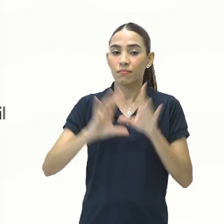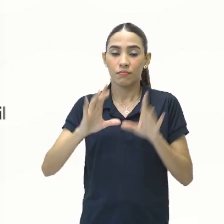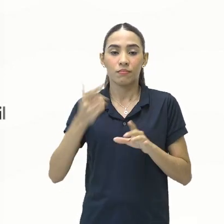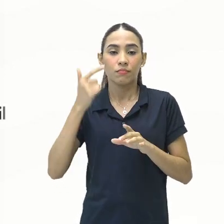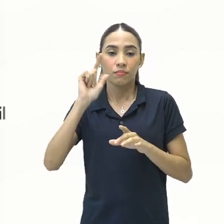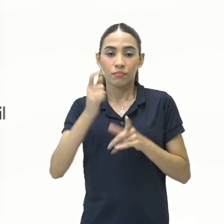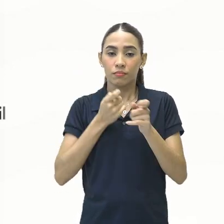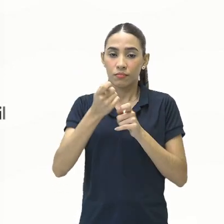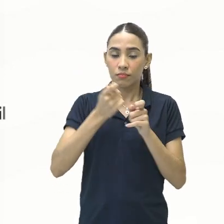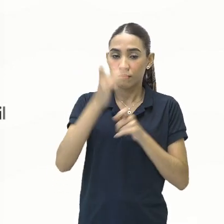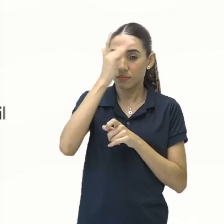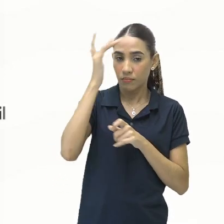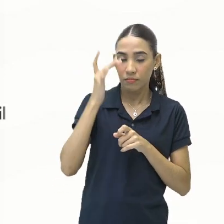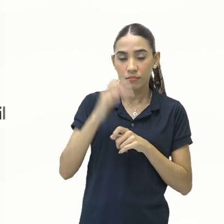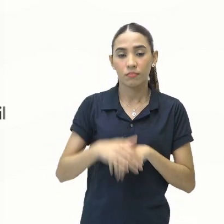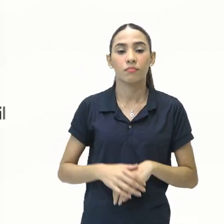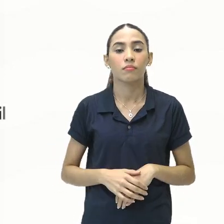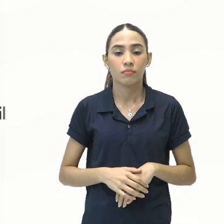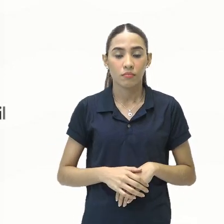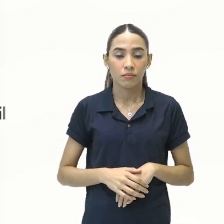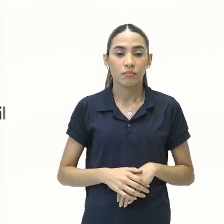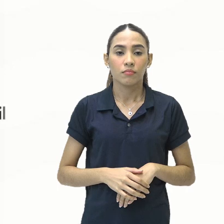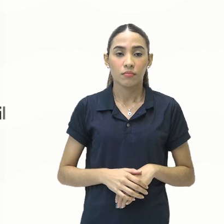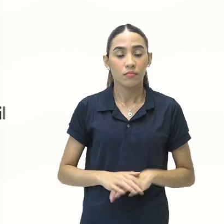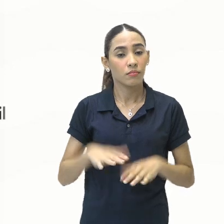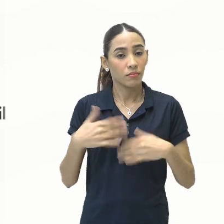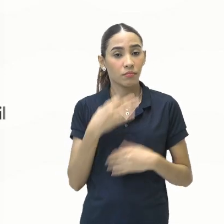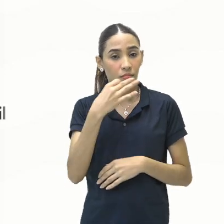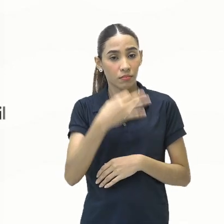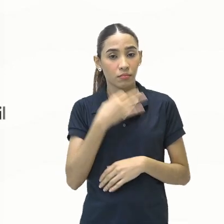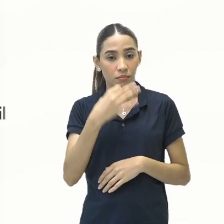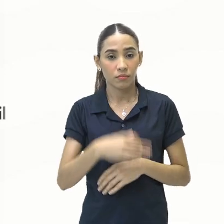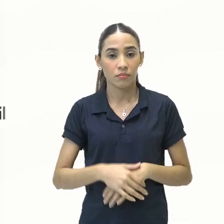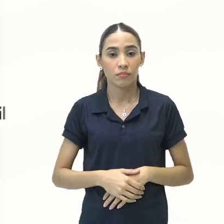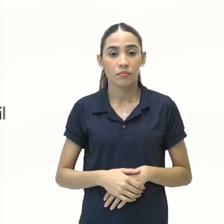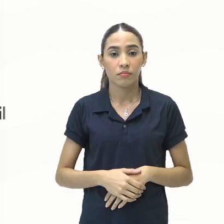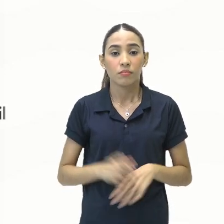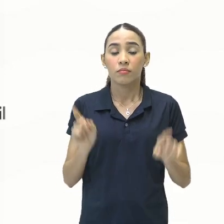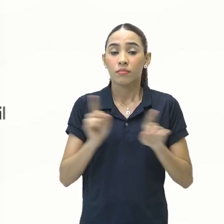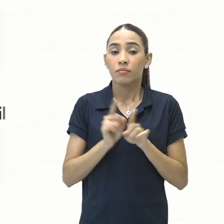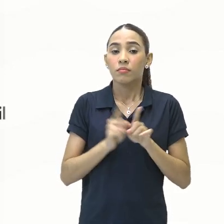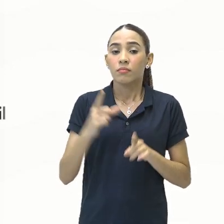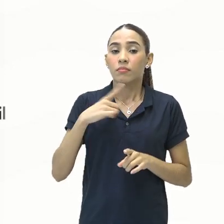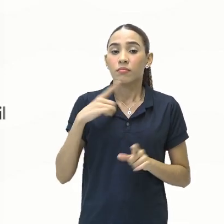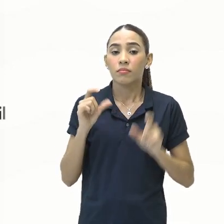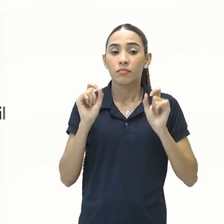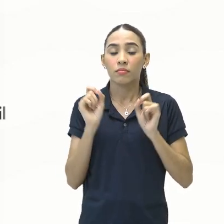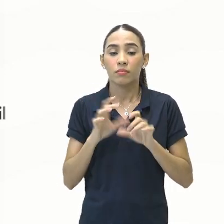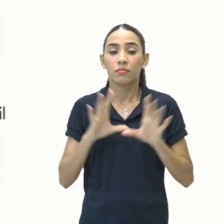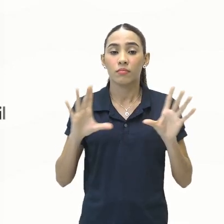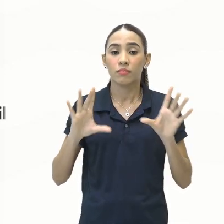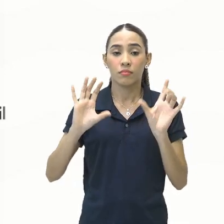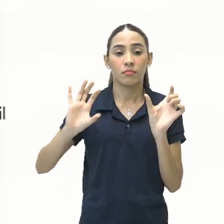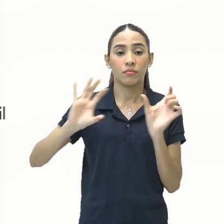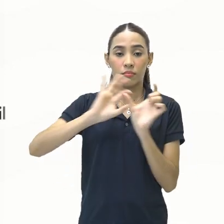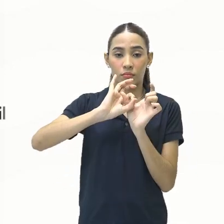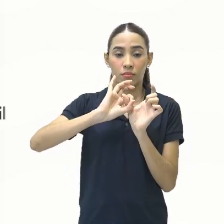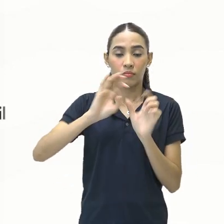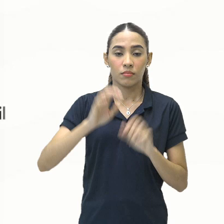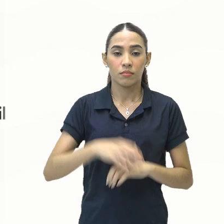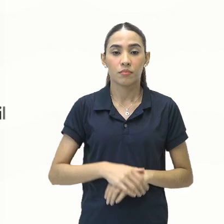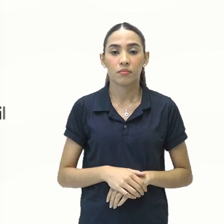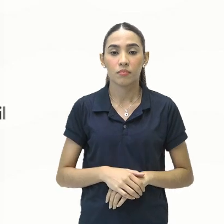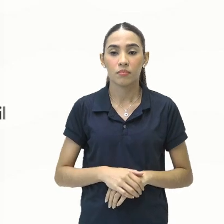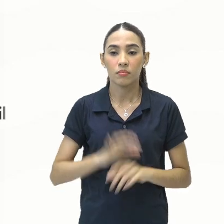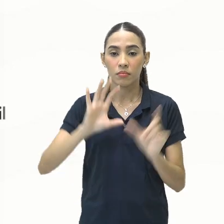a privacidade dos usuários e assim por diante. Um argumento 1. E nós temos também os nossos conectivos.